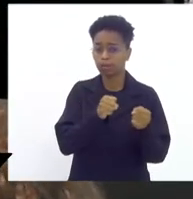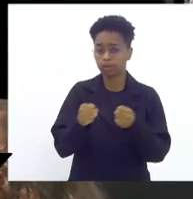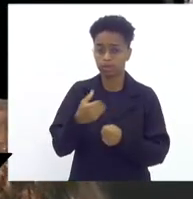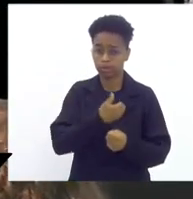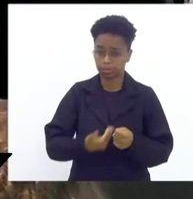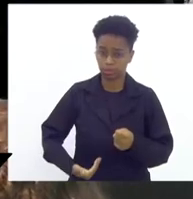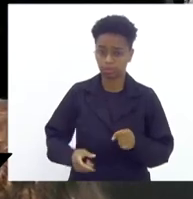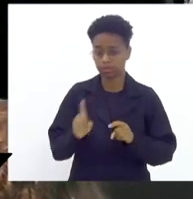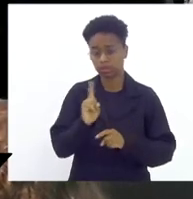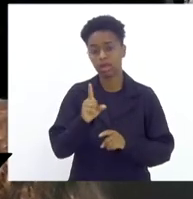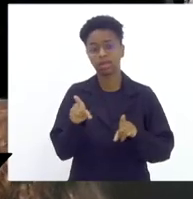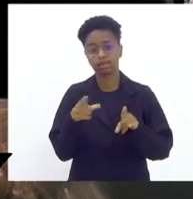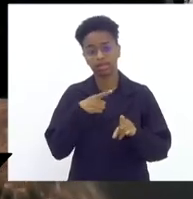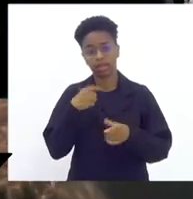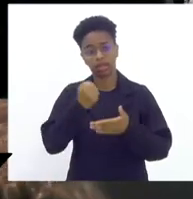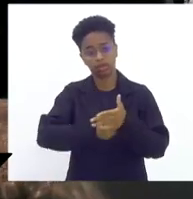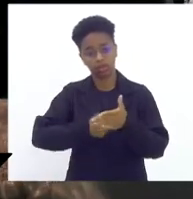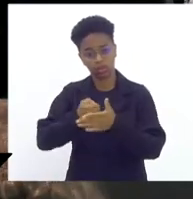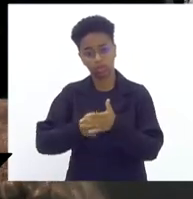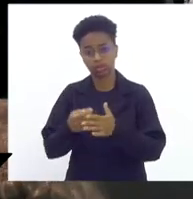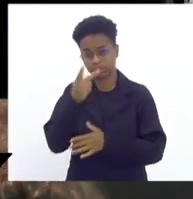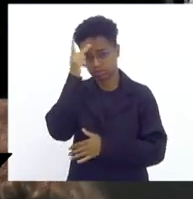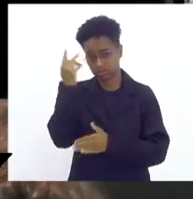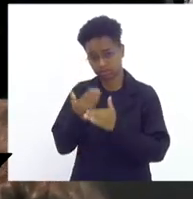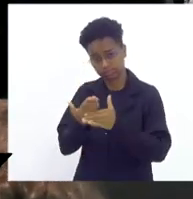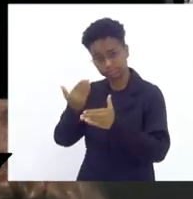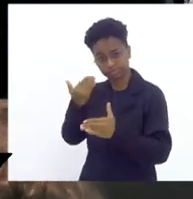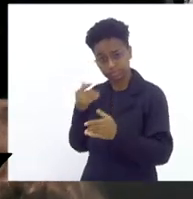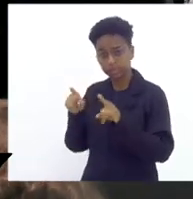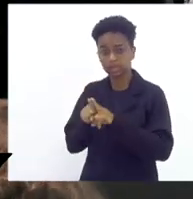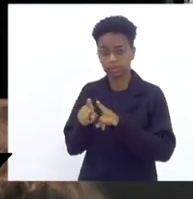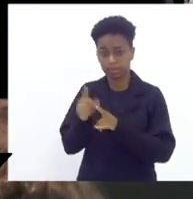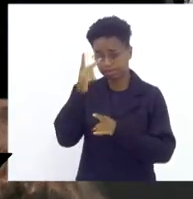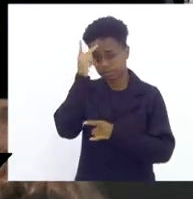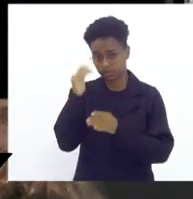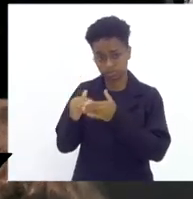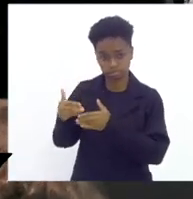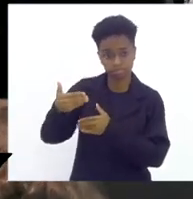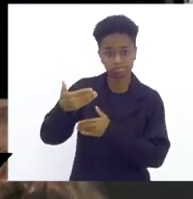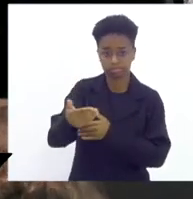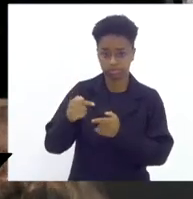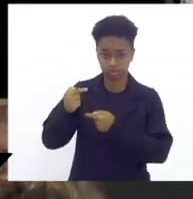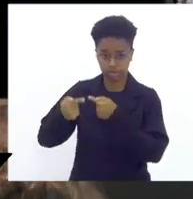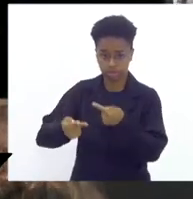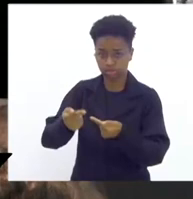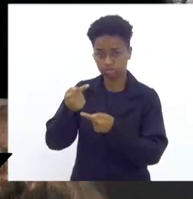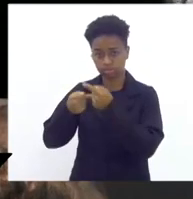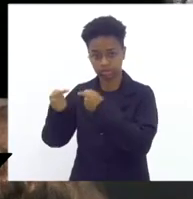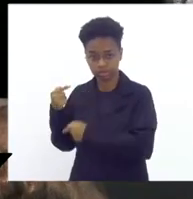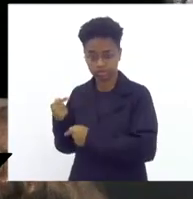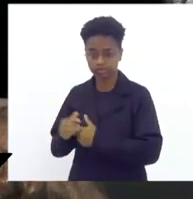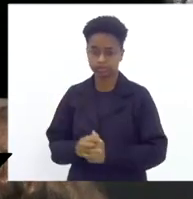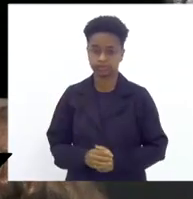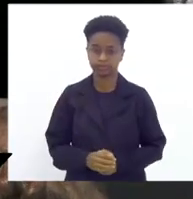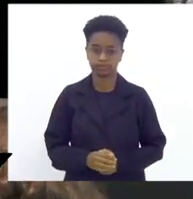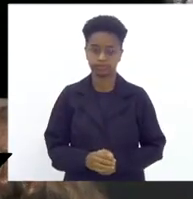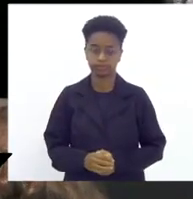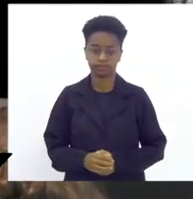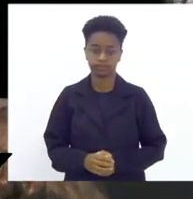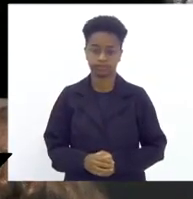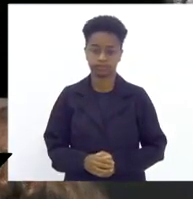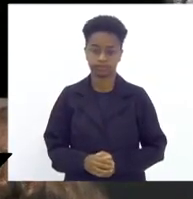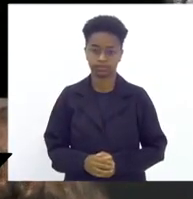a luta organizada a luta dos que vieram Antes de nós e a luta dos que se seguiram Agora